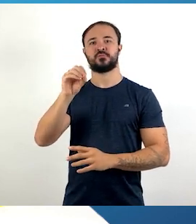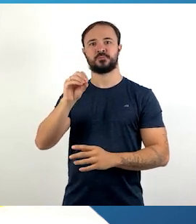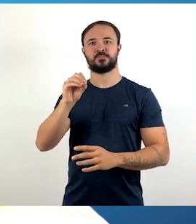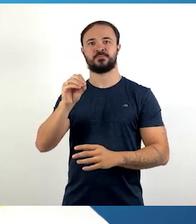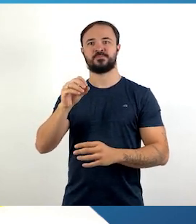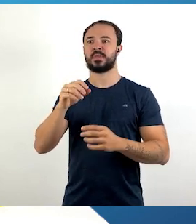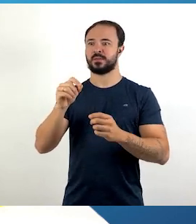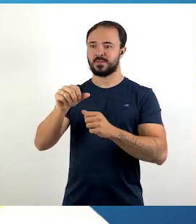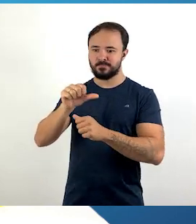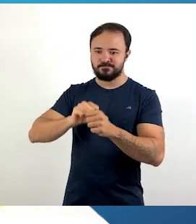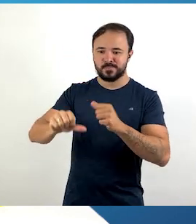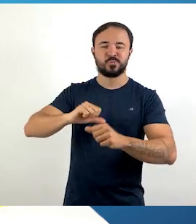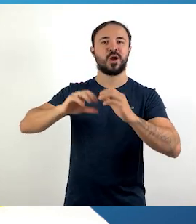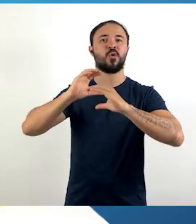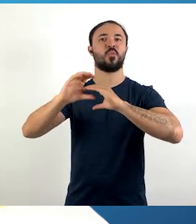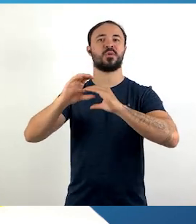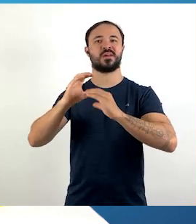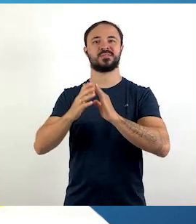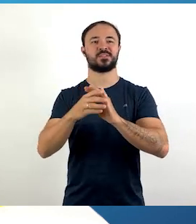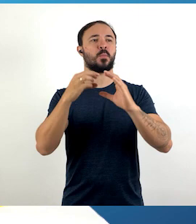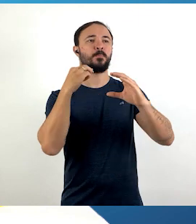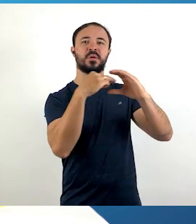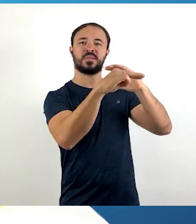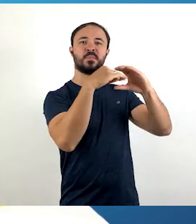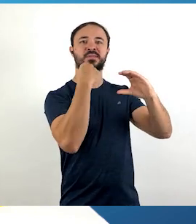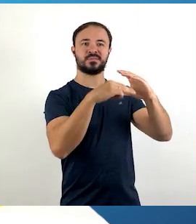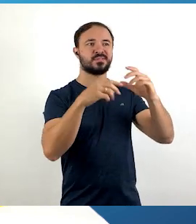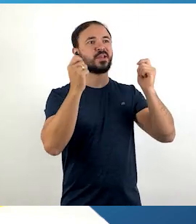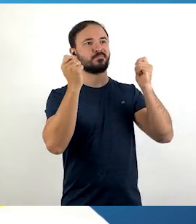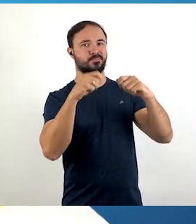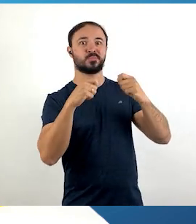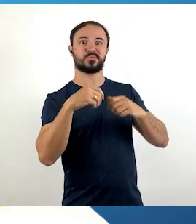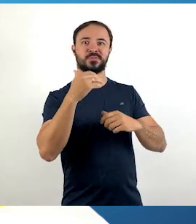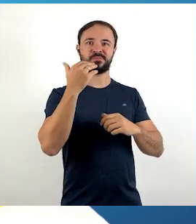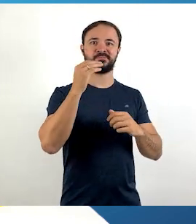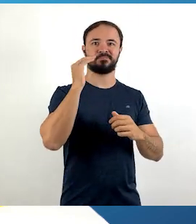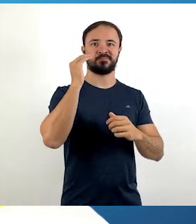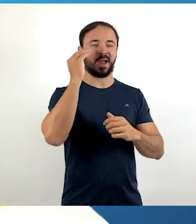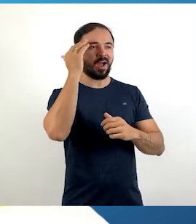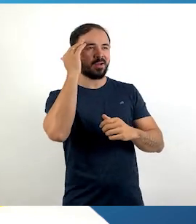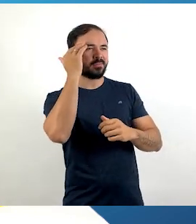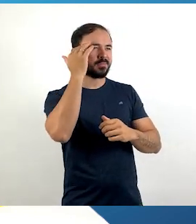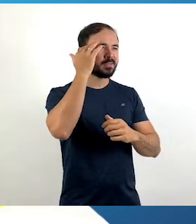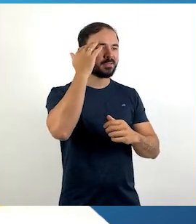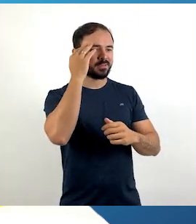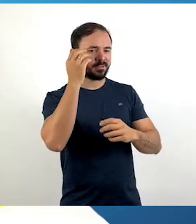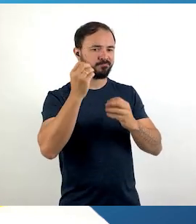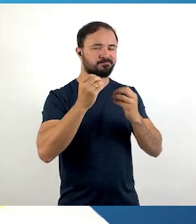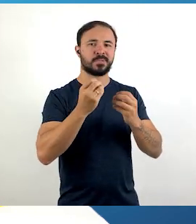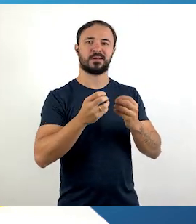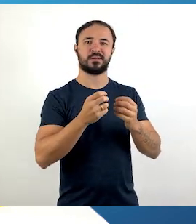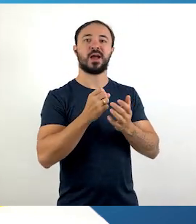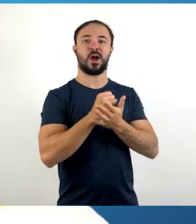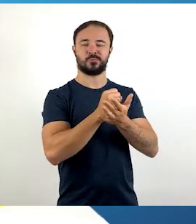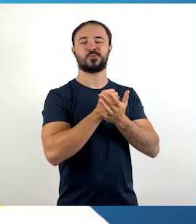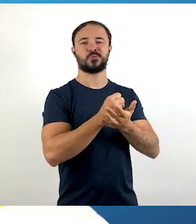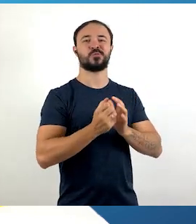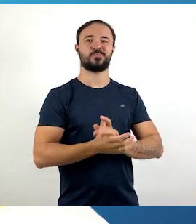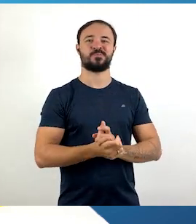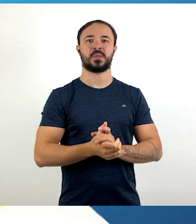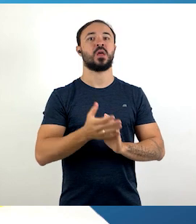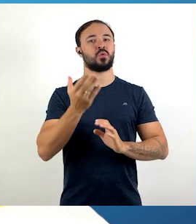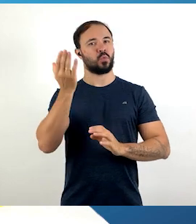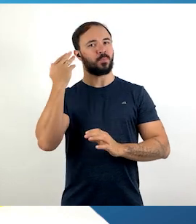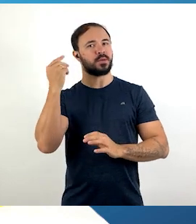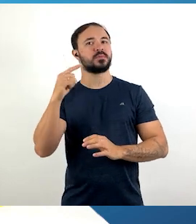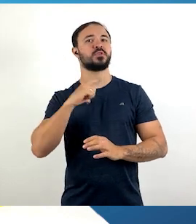comunicação, principalmente no envio e recepção de mensagens através de ondas eletromagnéticas. Os primeiros telégrafos eles utilizavam fios,